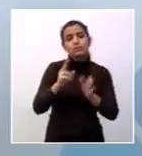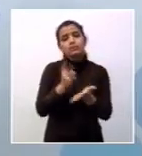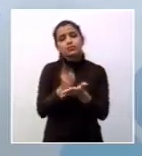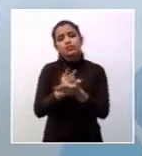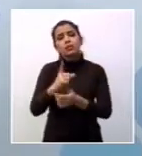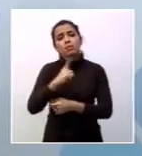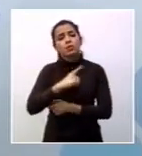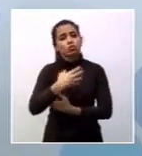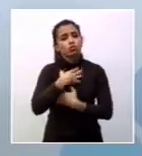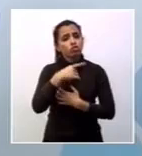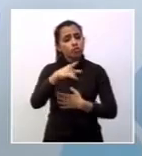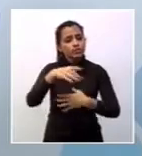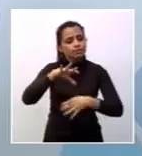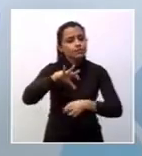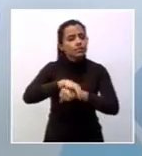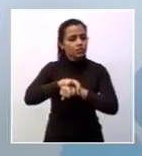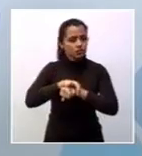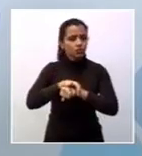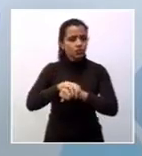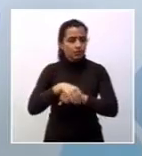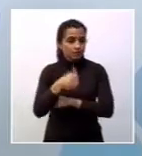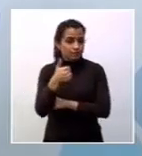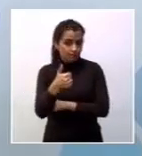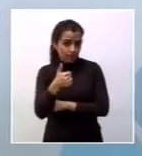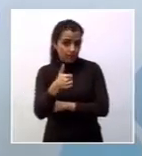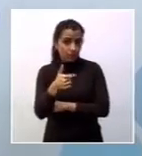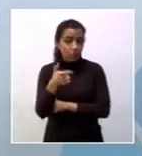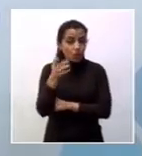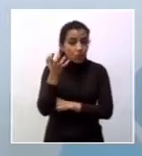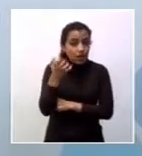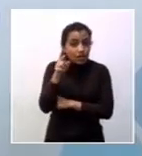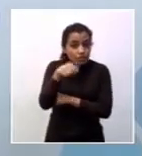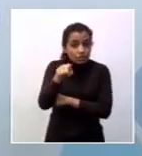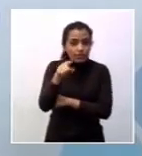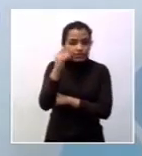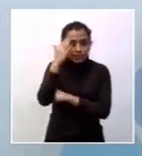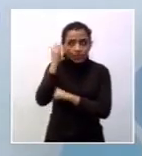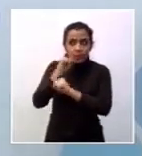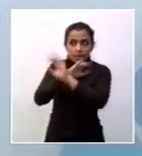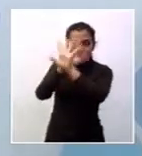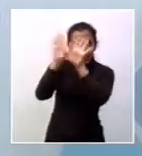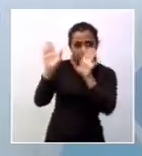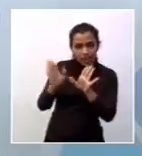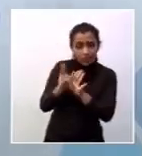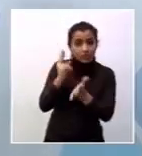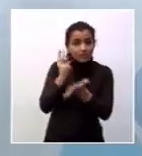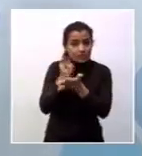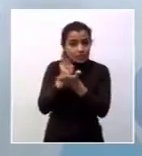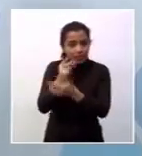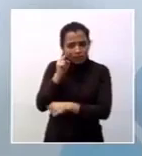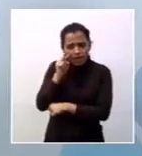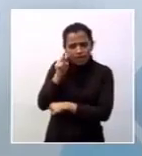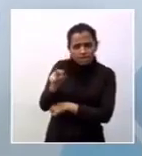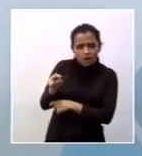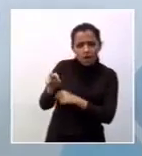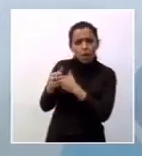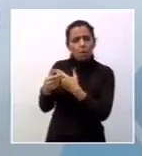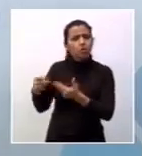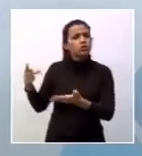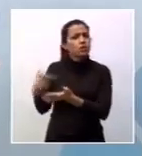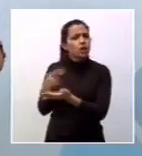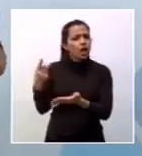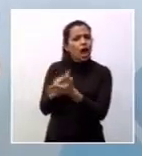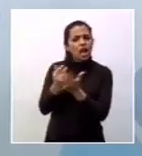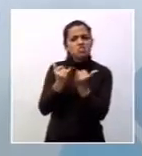resguardar, tá? Então, isso eu quero que fique bem claro, que vocês podem, sempre que vocês verem algo errado, alguém falando besteira de